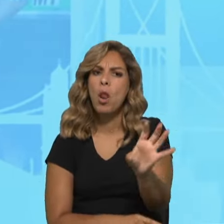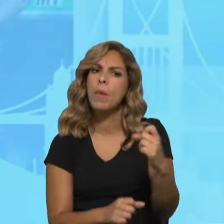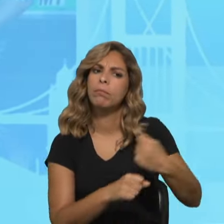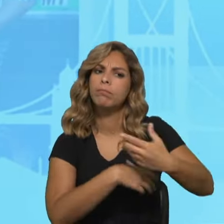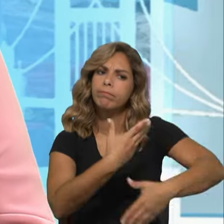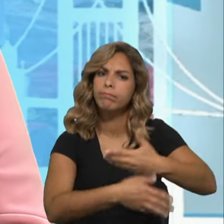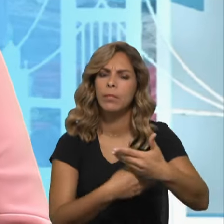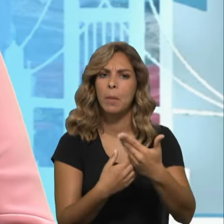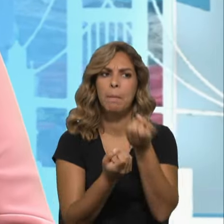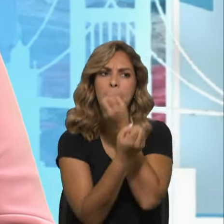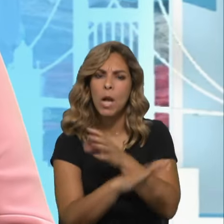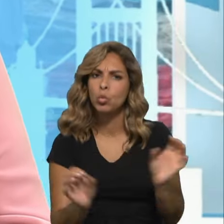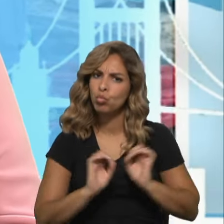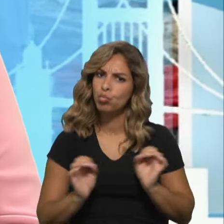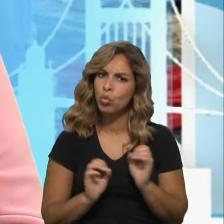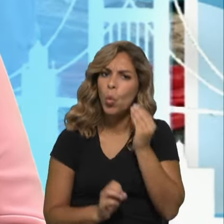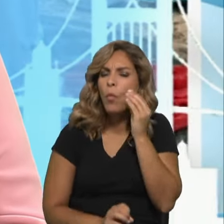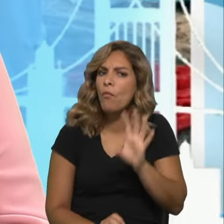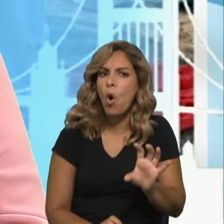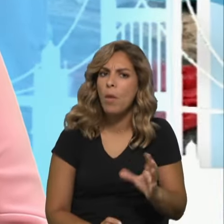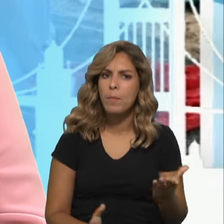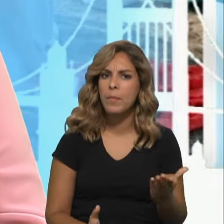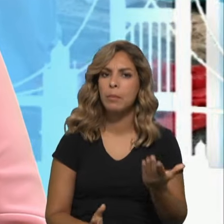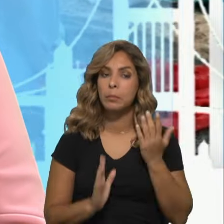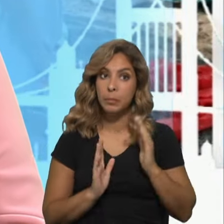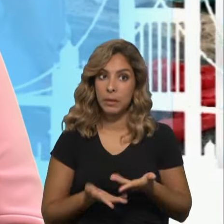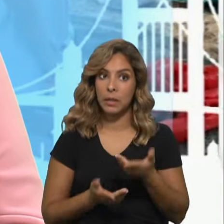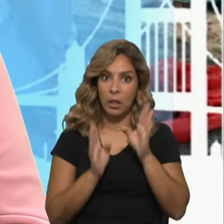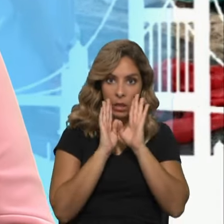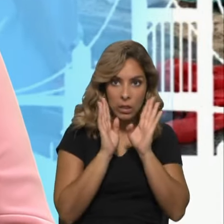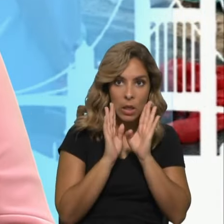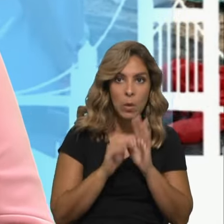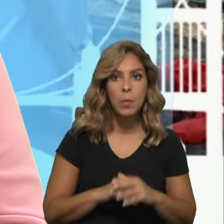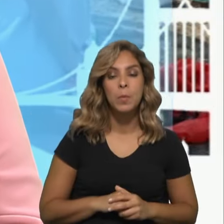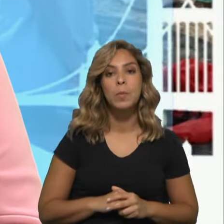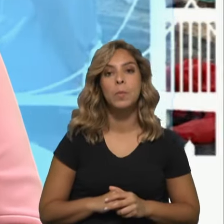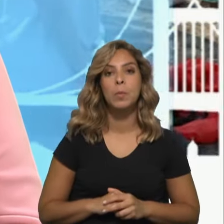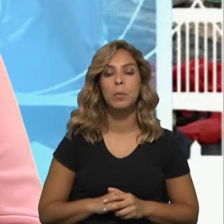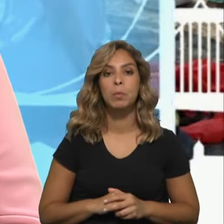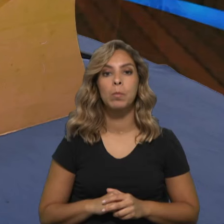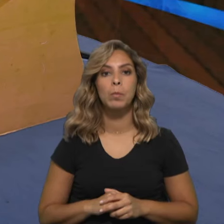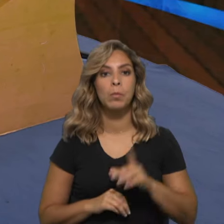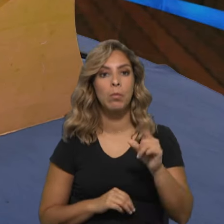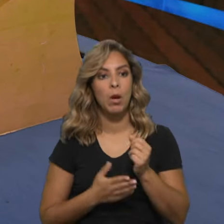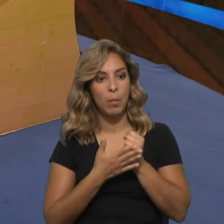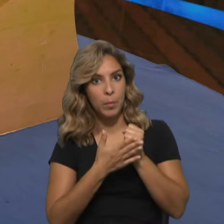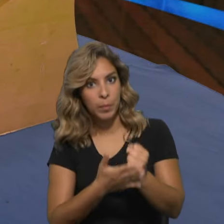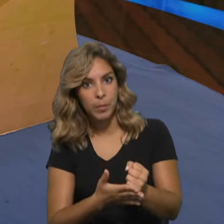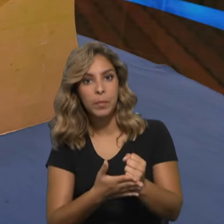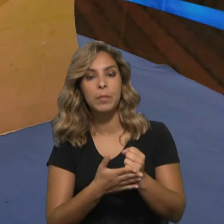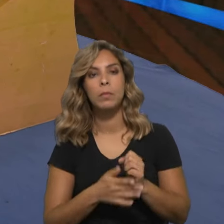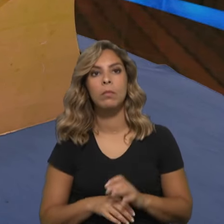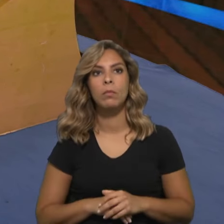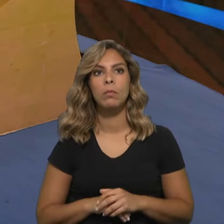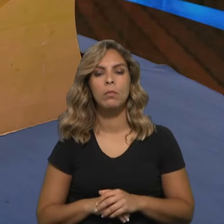não se perde no serviço que é preciso fazer, na atenção aos peregrinos que é preciso auxiliar? Como é que o